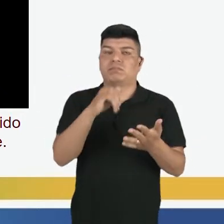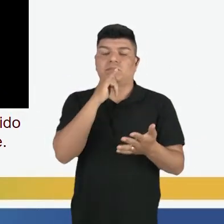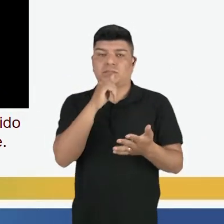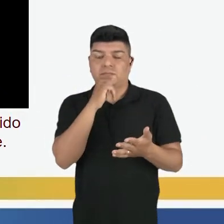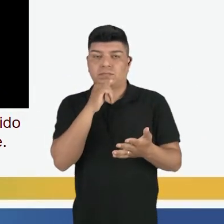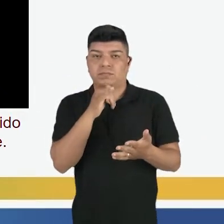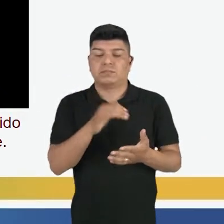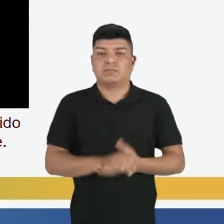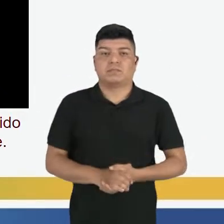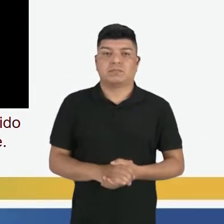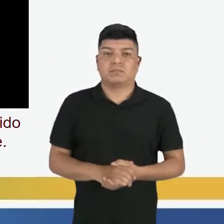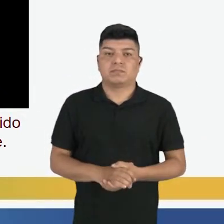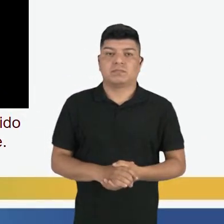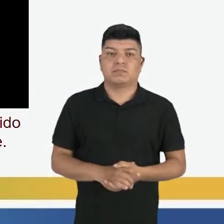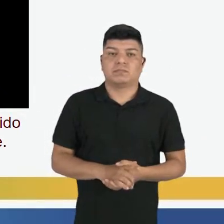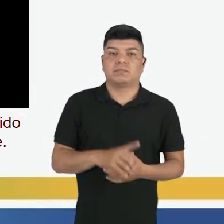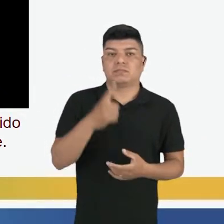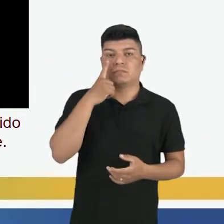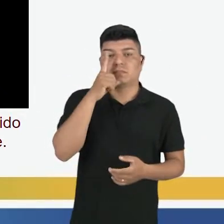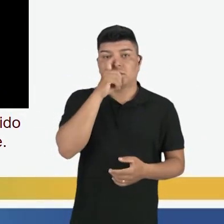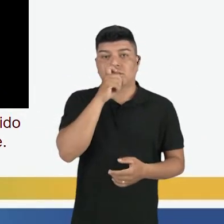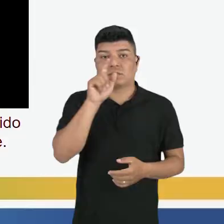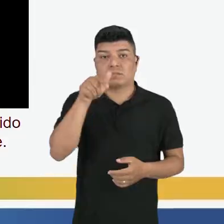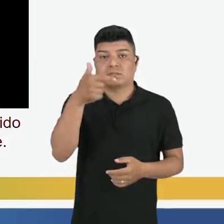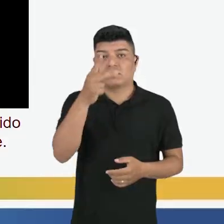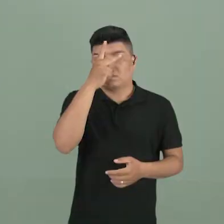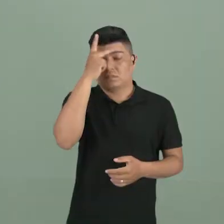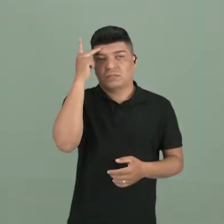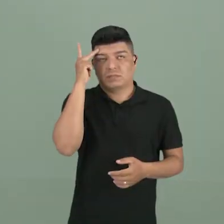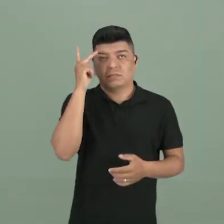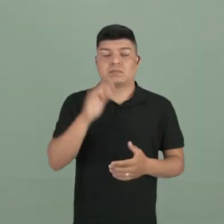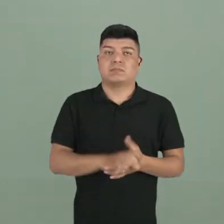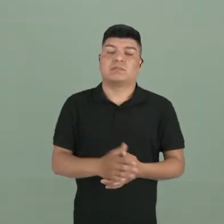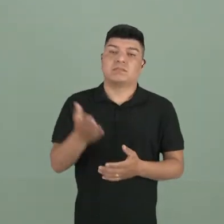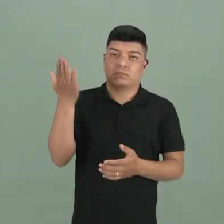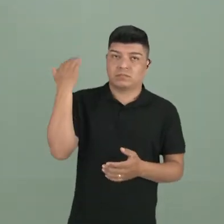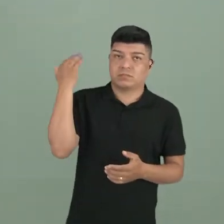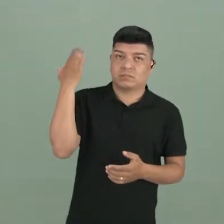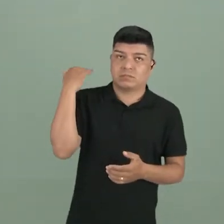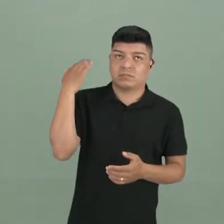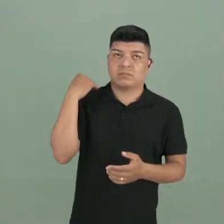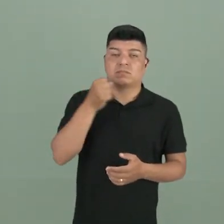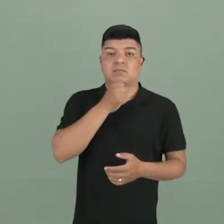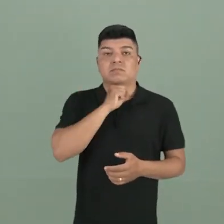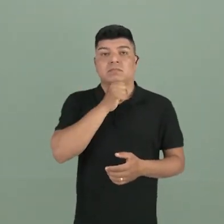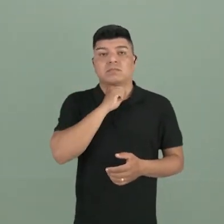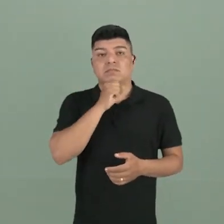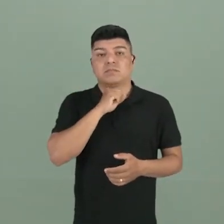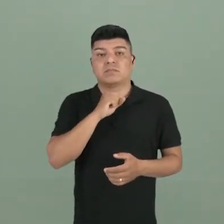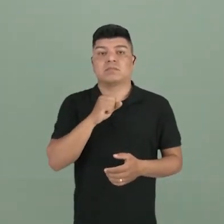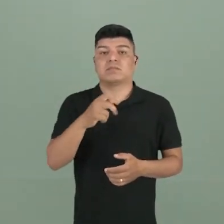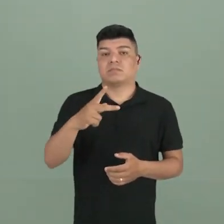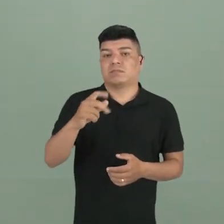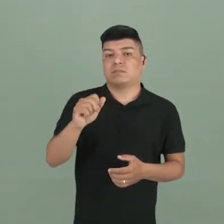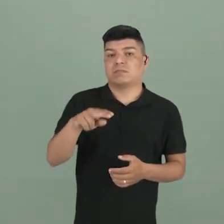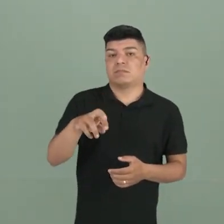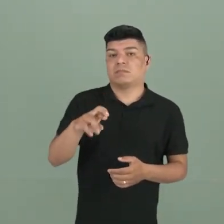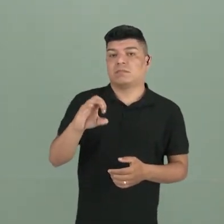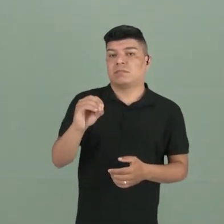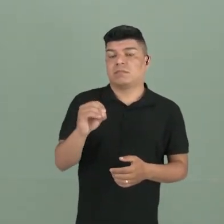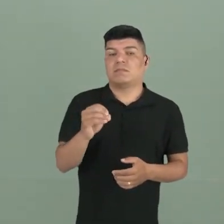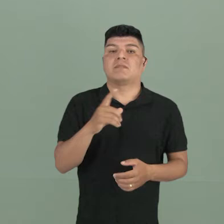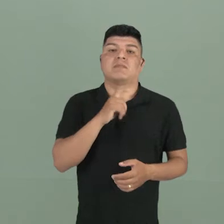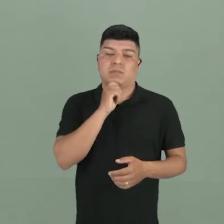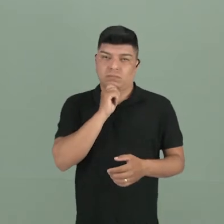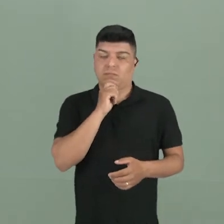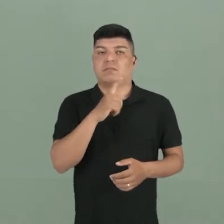inclusive, para quem está me ouvindo dos pais e outras pessoas de antigamente, os antigos paneiros que ainda existem em